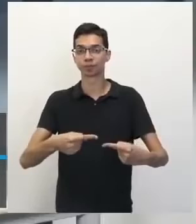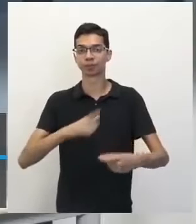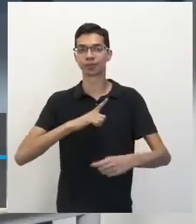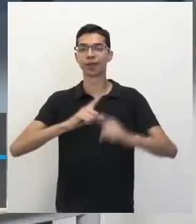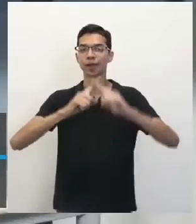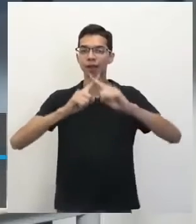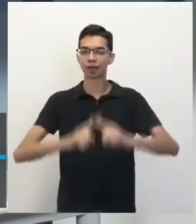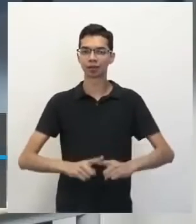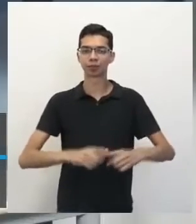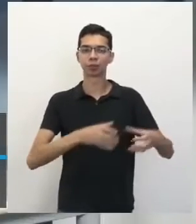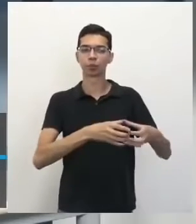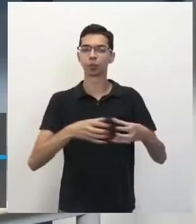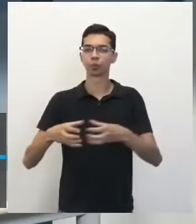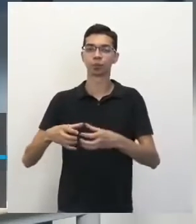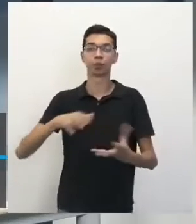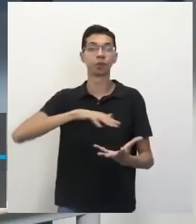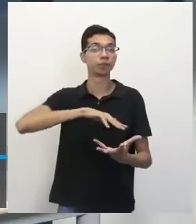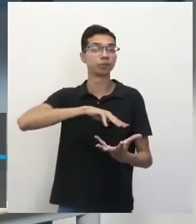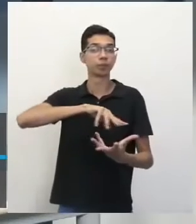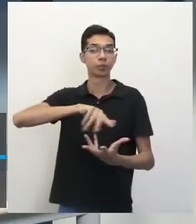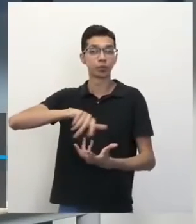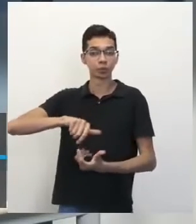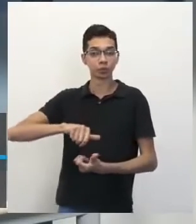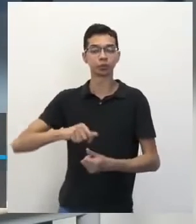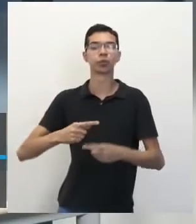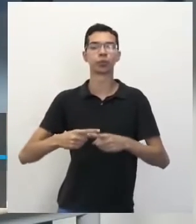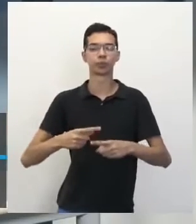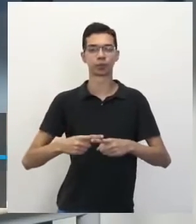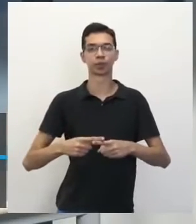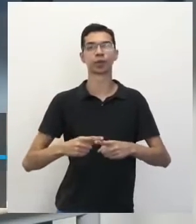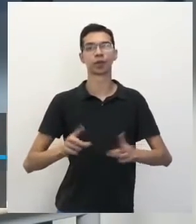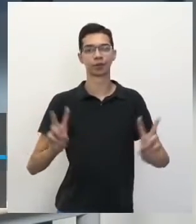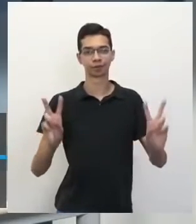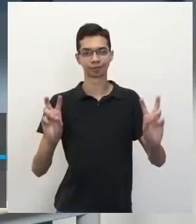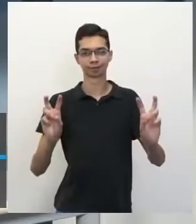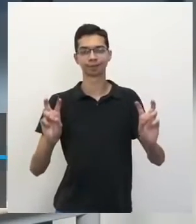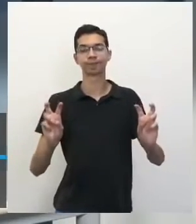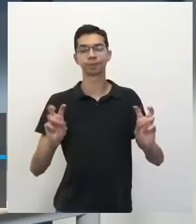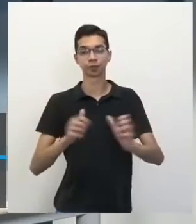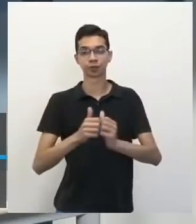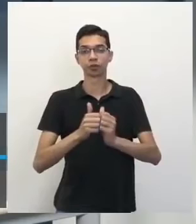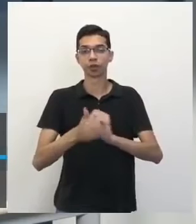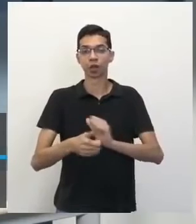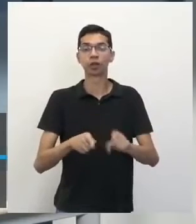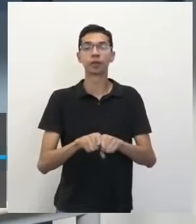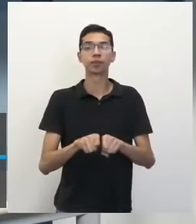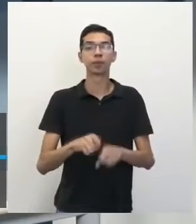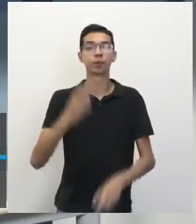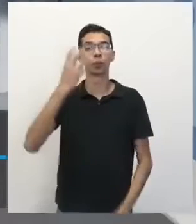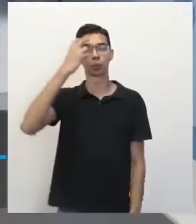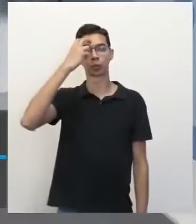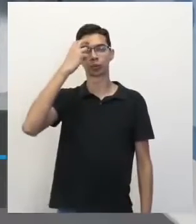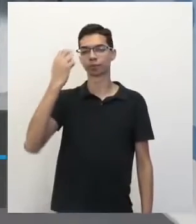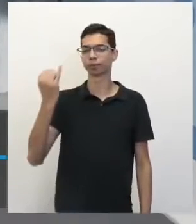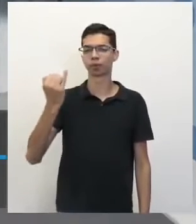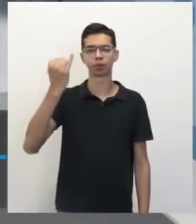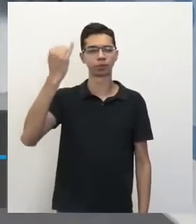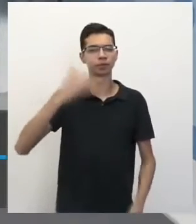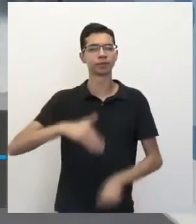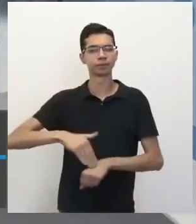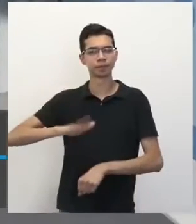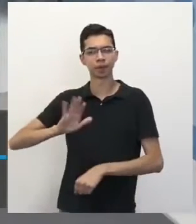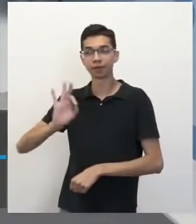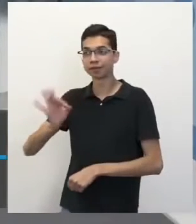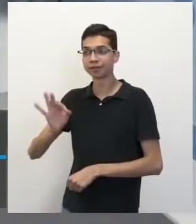comunidades, né, mundiais, que além de inteirar a questão dos jogos, tem a questão cultural, que é o mais importante, né? Sim, e